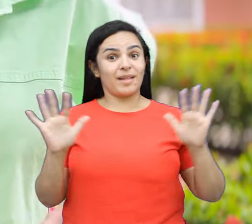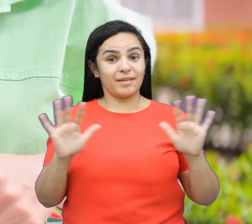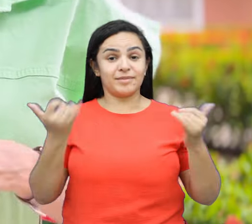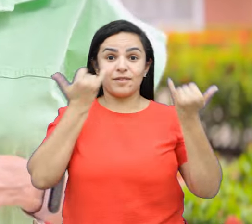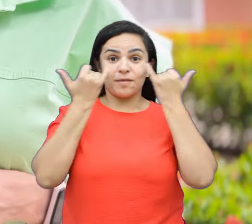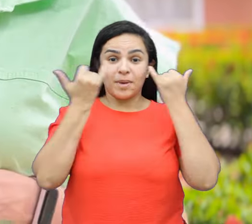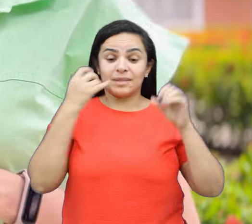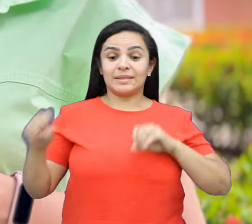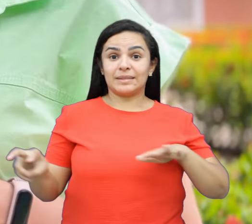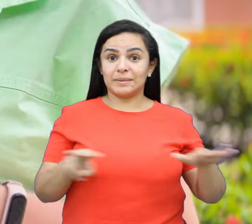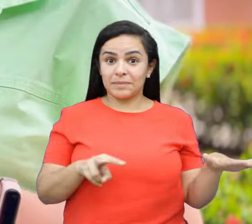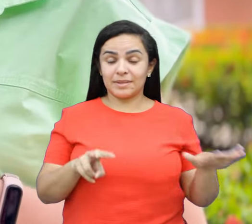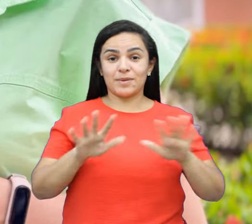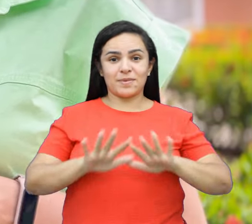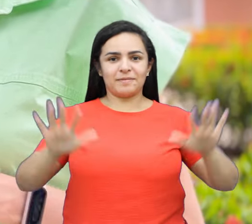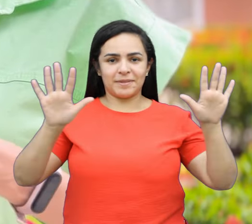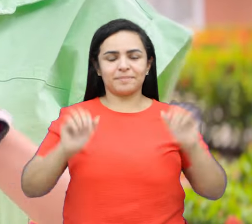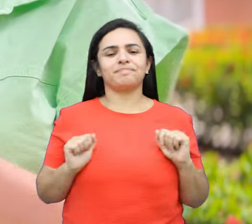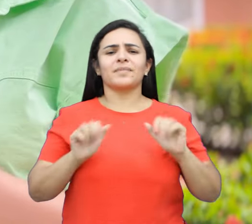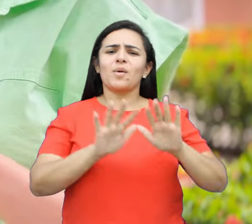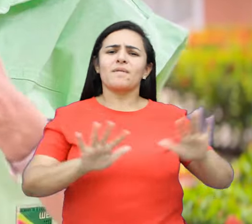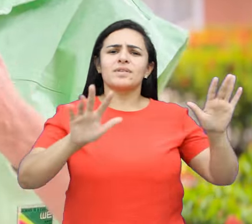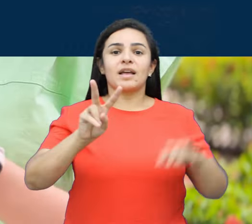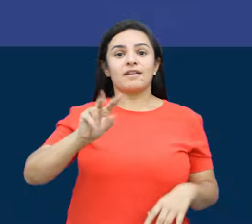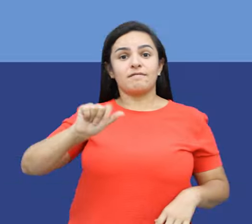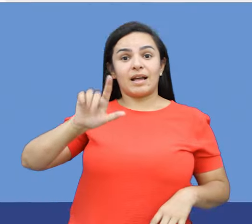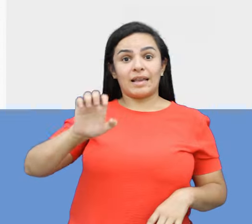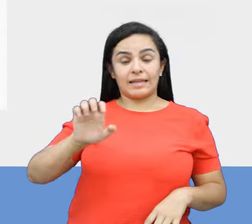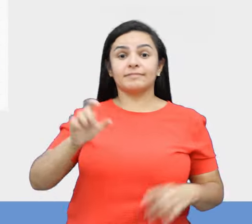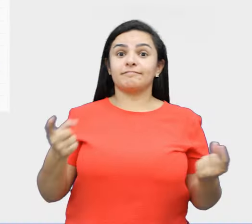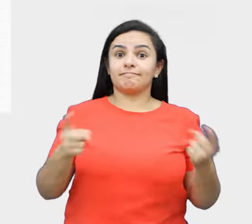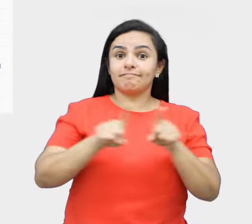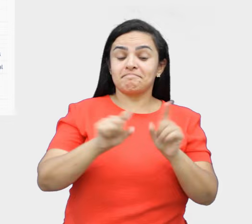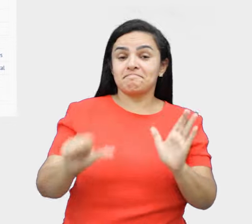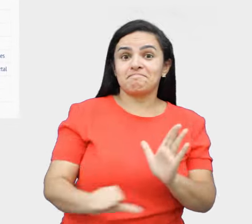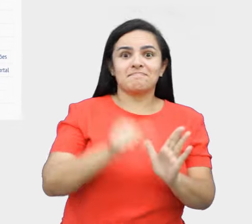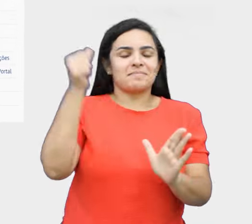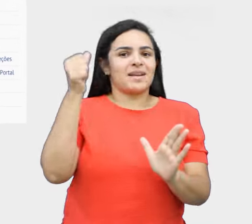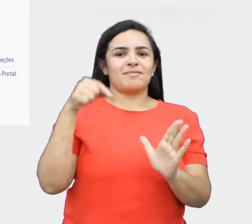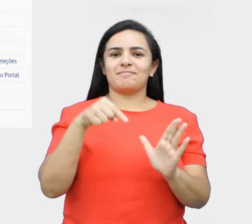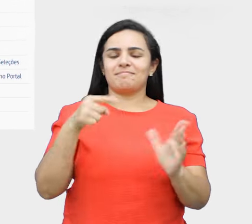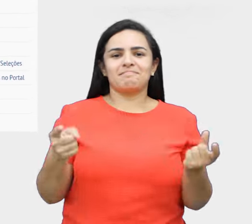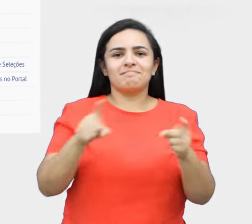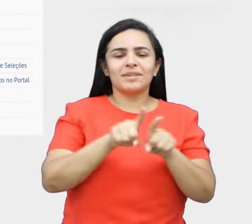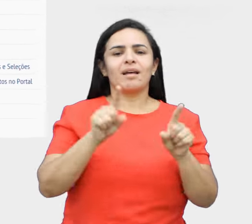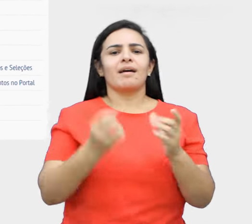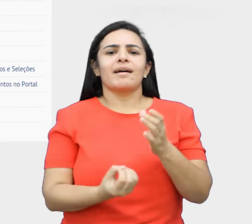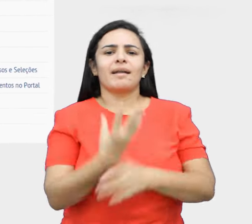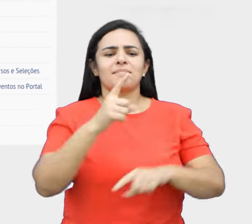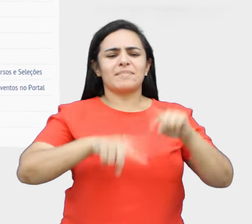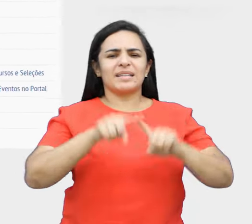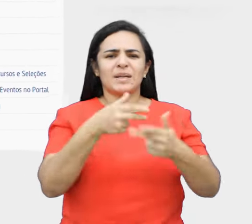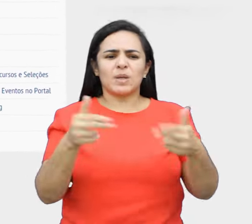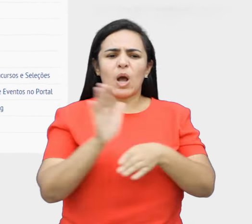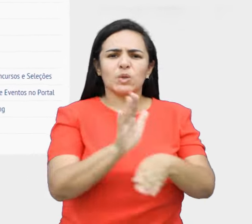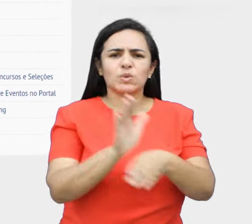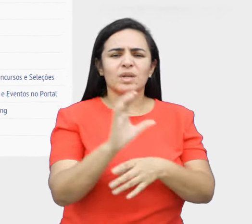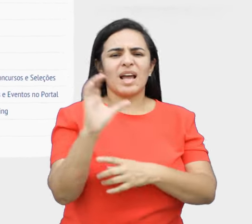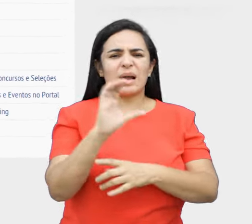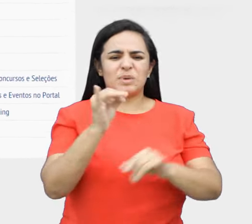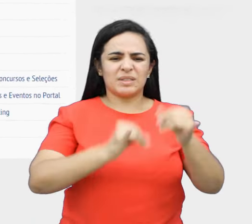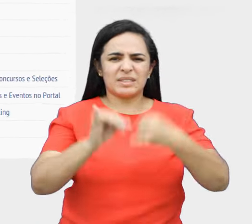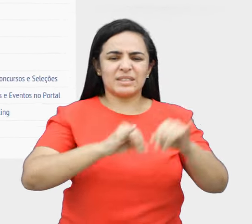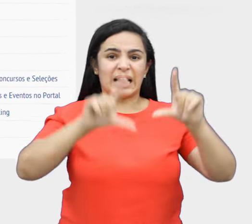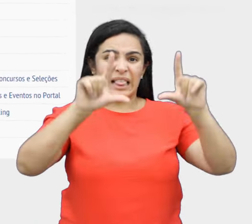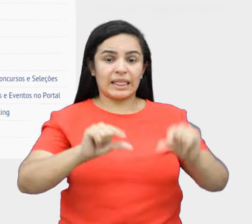Olá, confira o que foi notícia essa semana na universidade. A UFC e a multinacional Vale firmaram uma parceria inédita para desenvolver materiais que possam reduzir